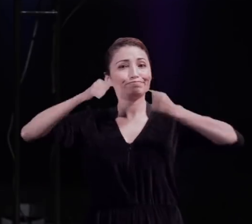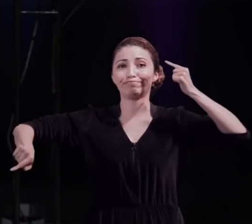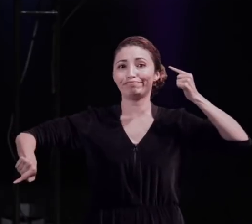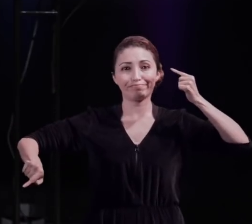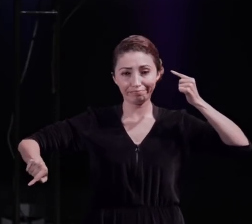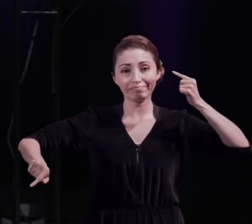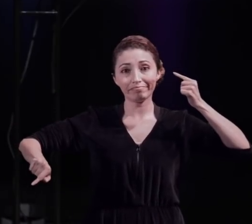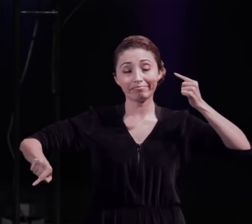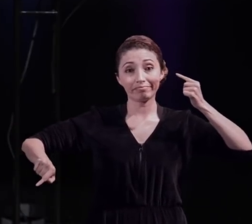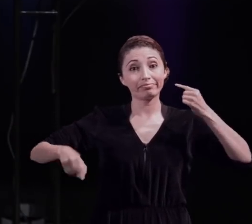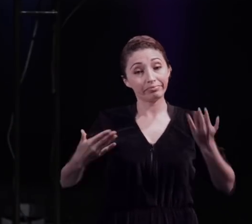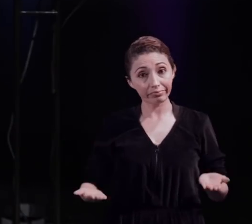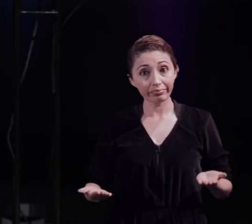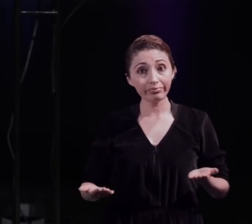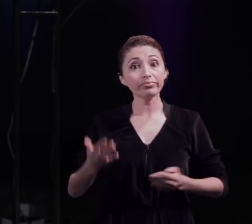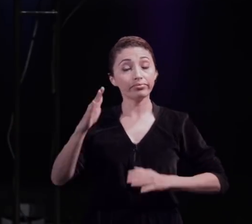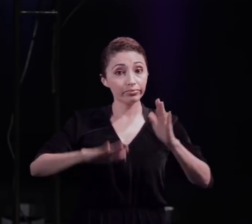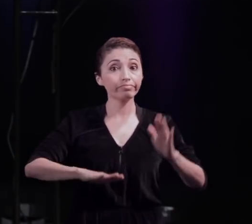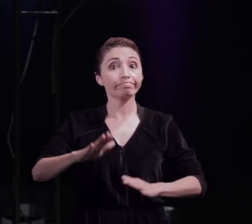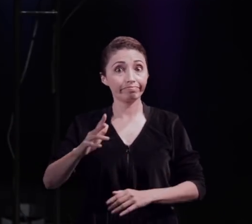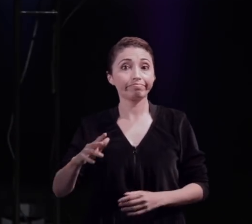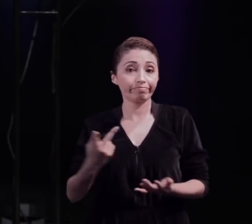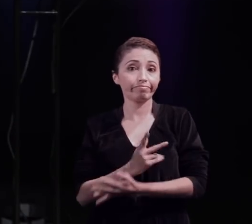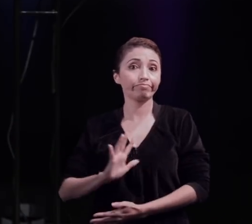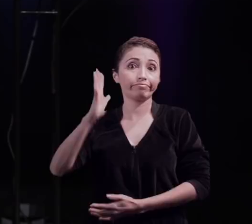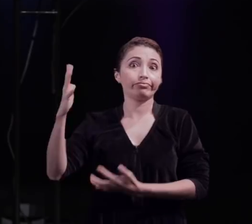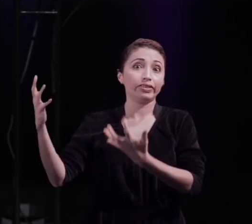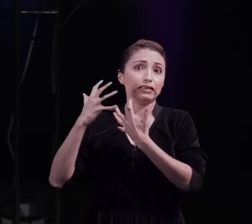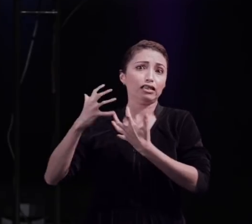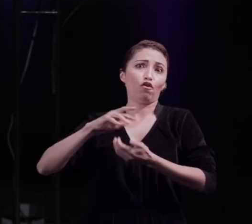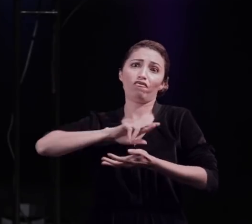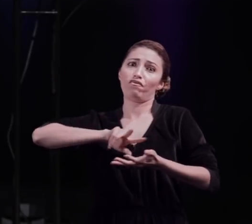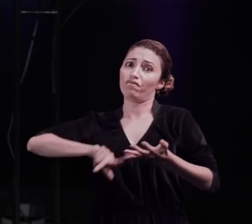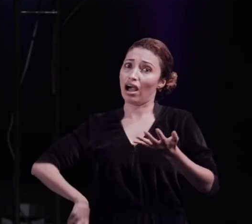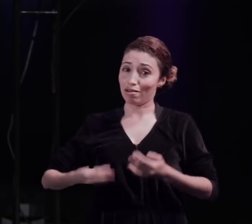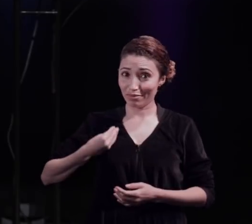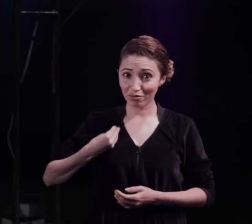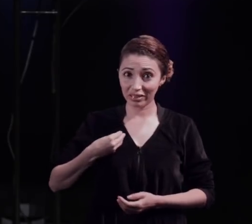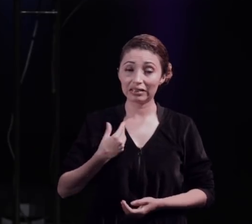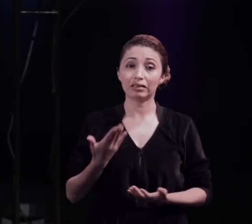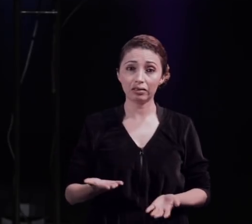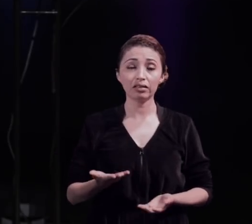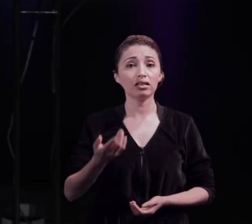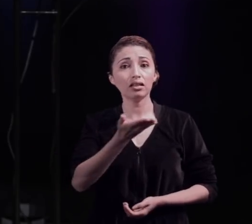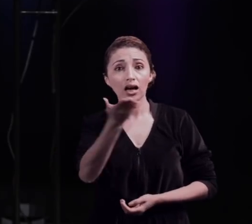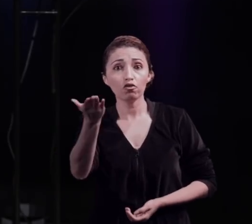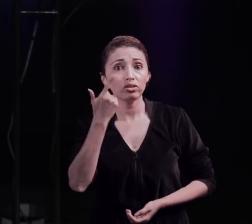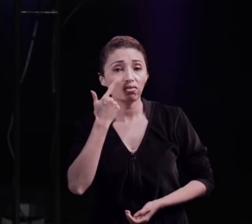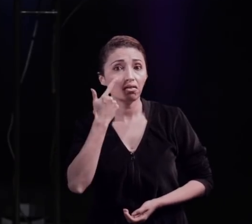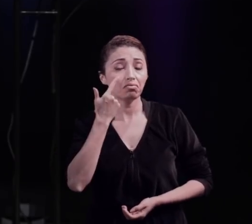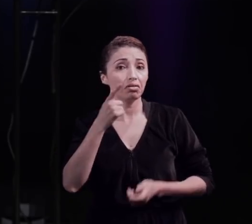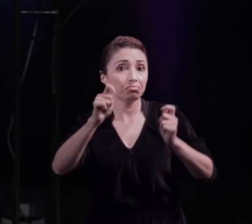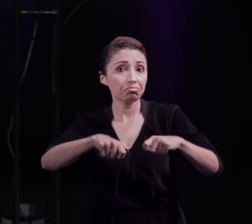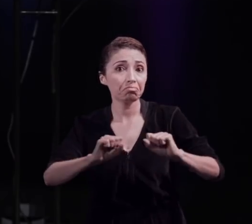vamos ser prensados em diversas situações na nossa vida. E você vai observar que